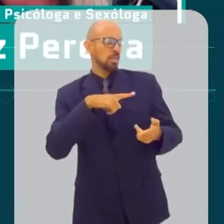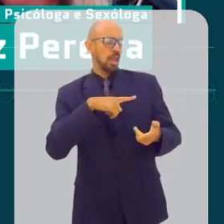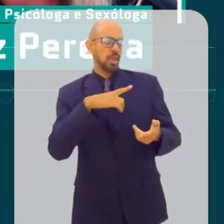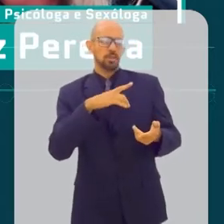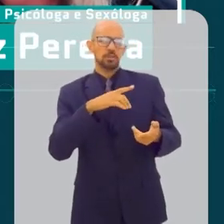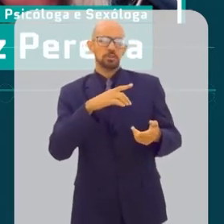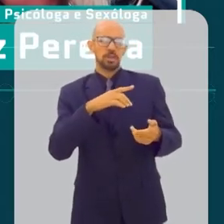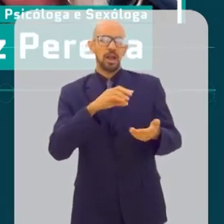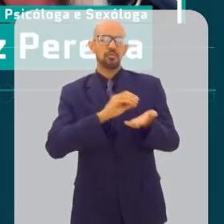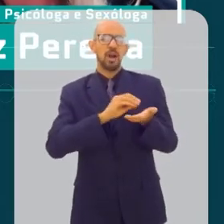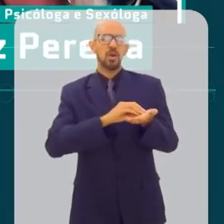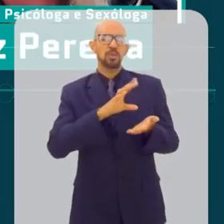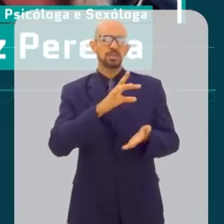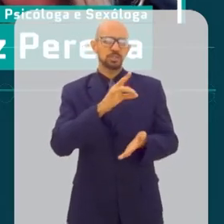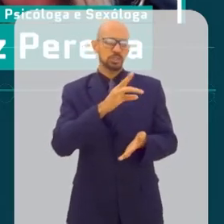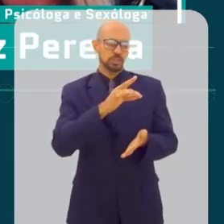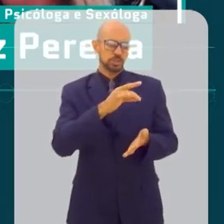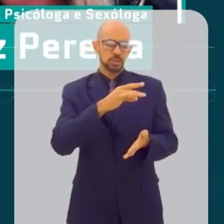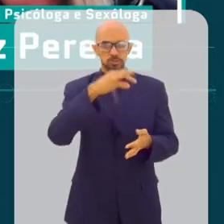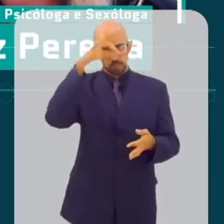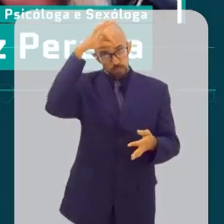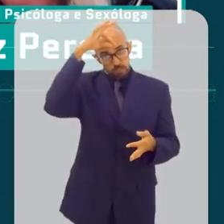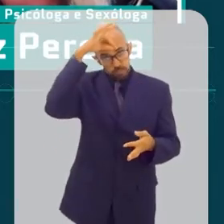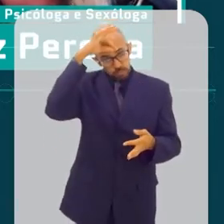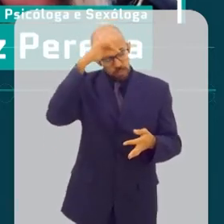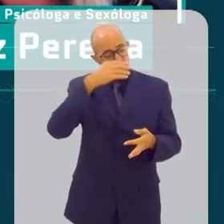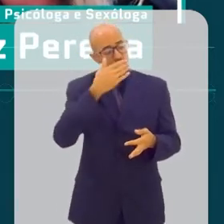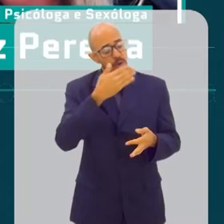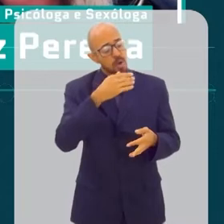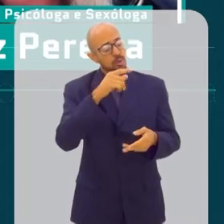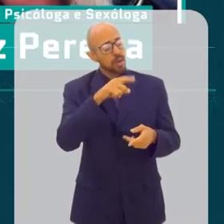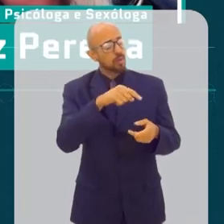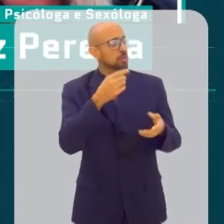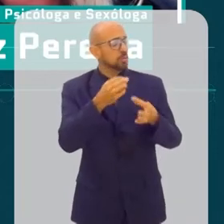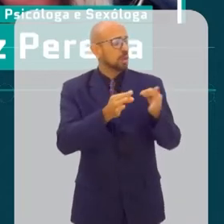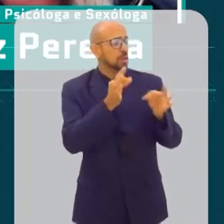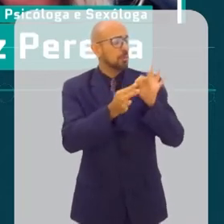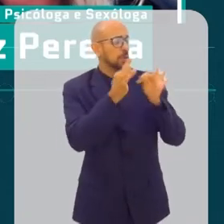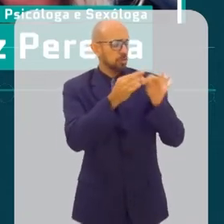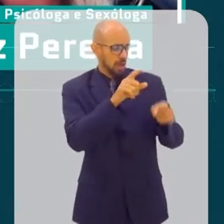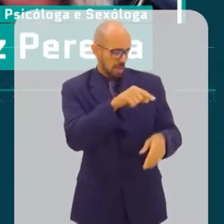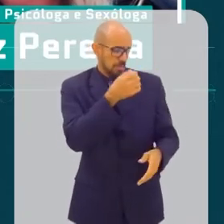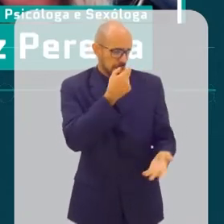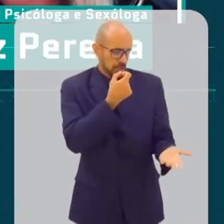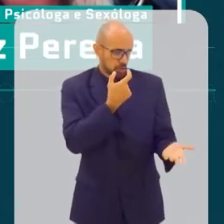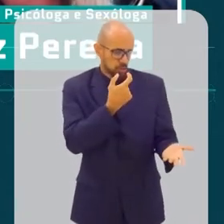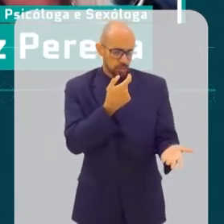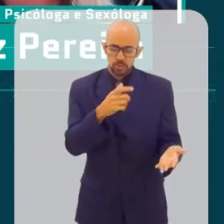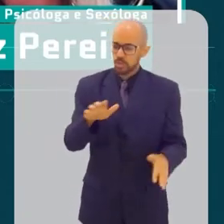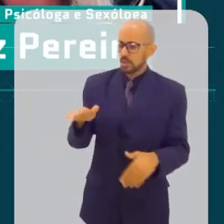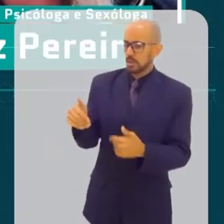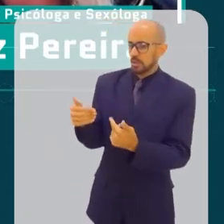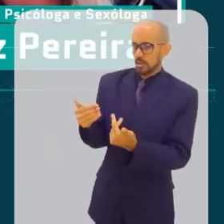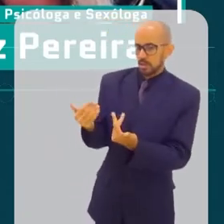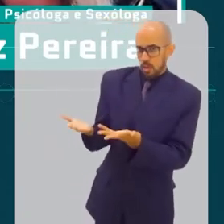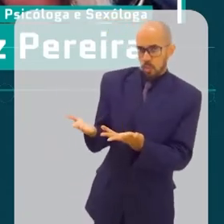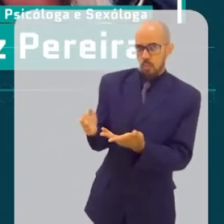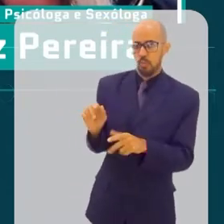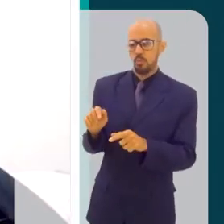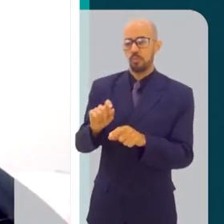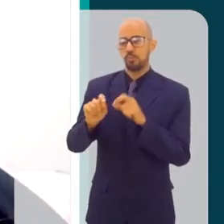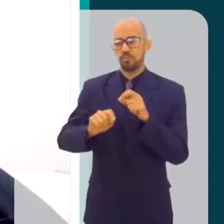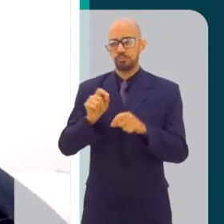lubrificação, né? Então, o que que é o tratamento indicado? É a reposição hormonal mesmo, é isso? Isso.